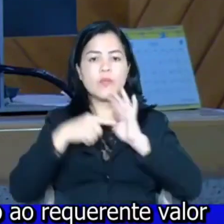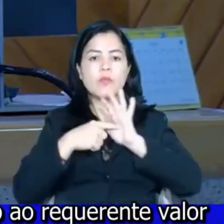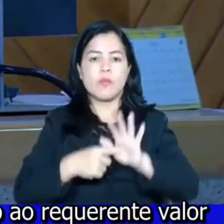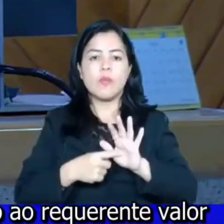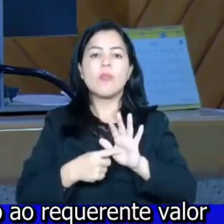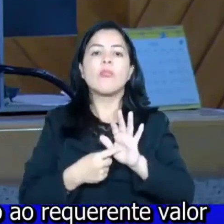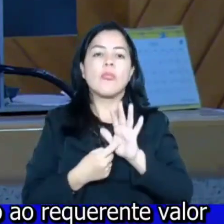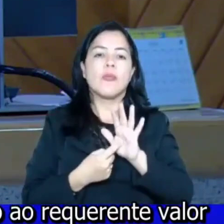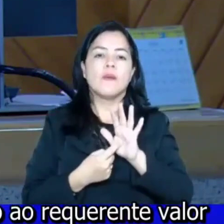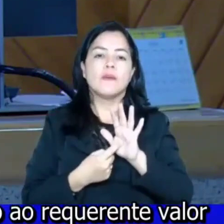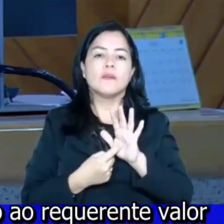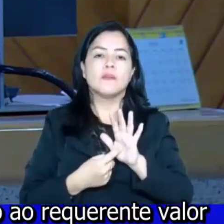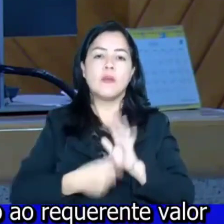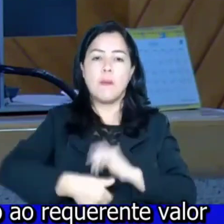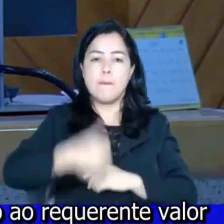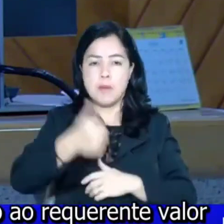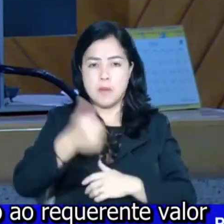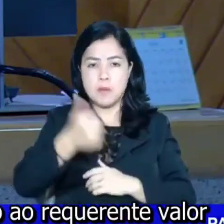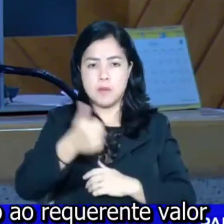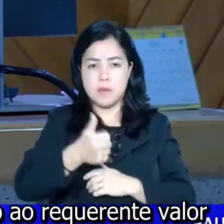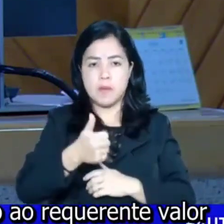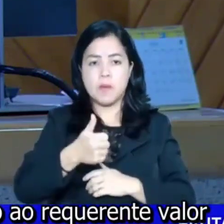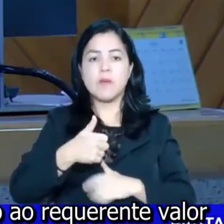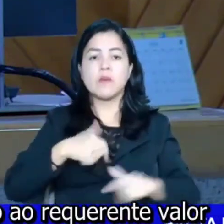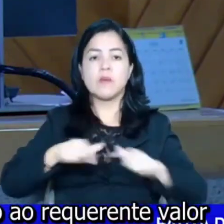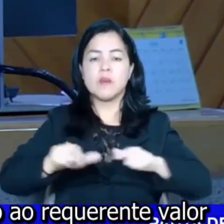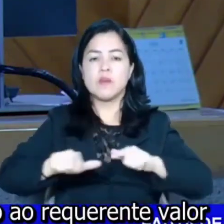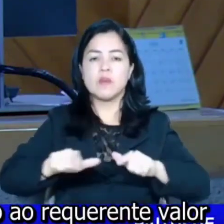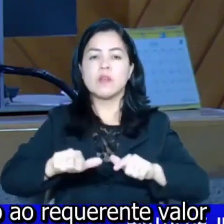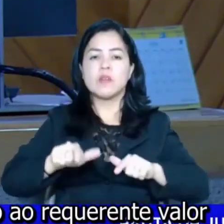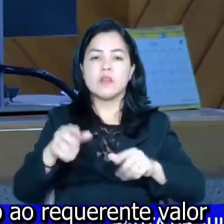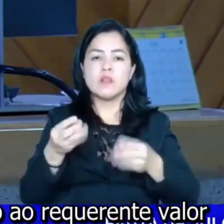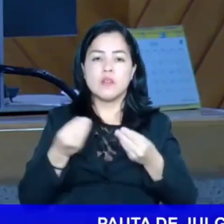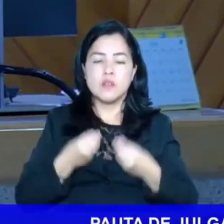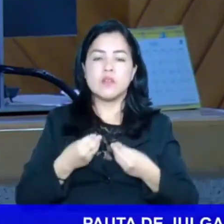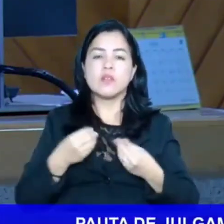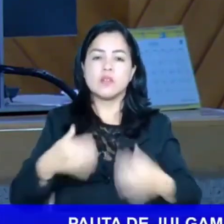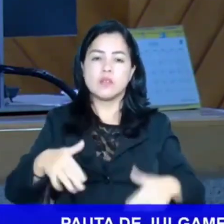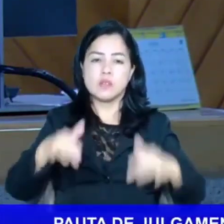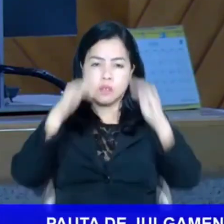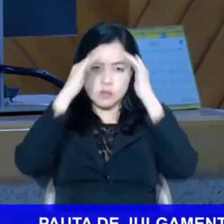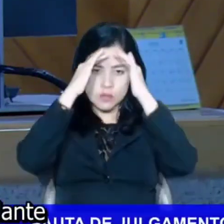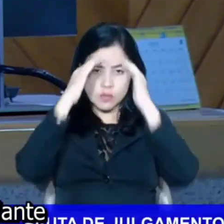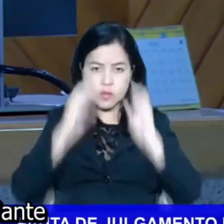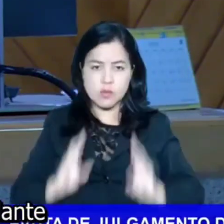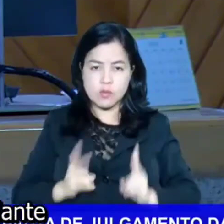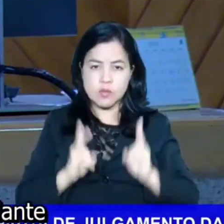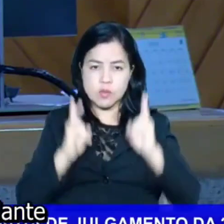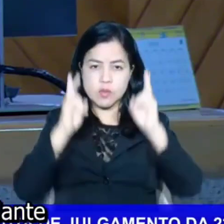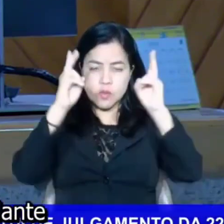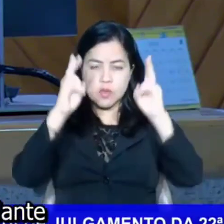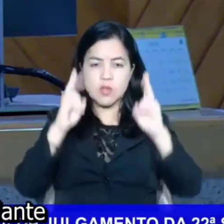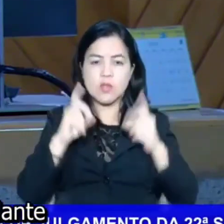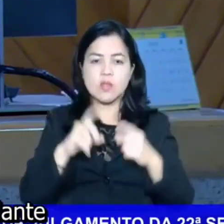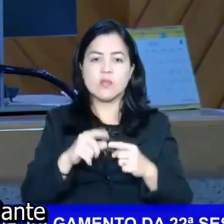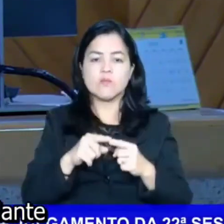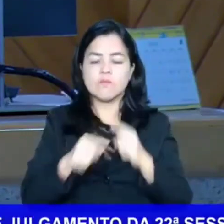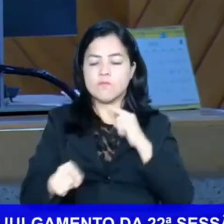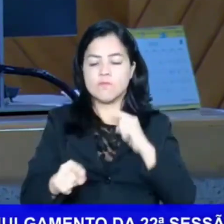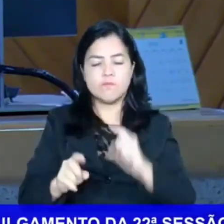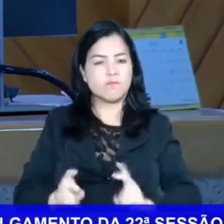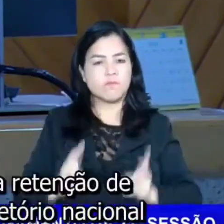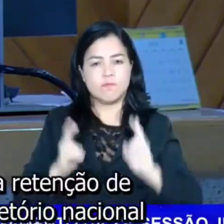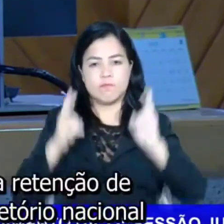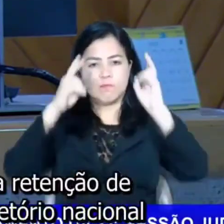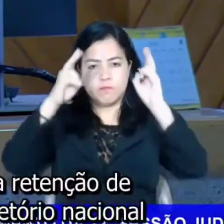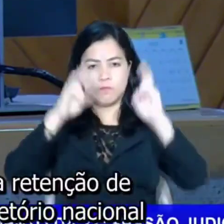determinando ao primeiro demandado que seja destinado ao requerente valor, idêntico valor enviado à segunda